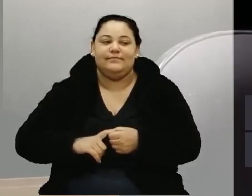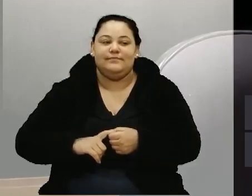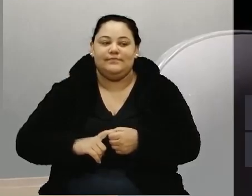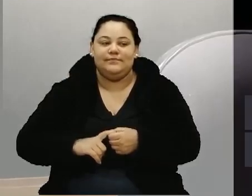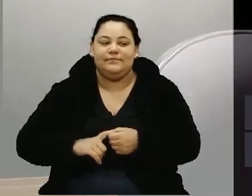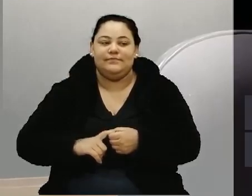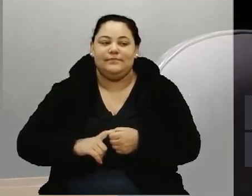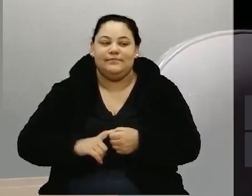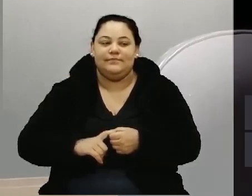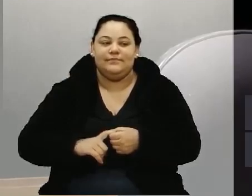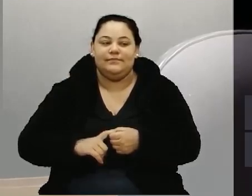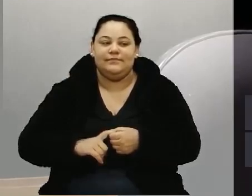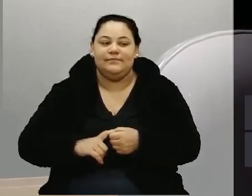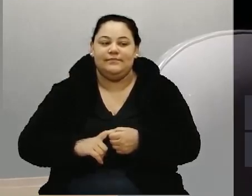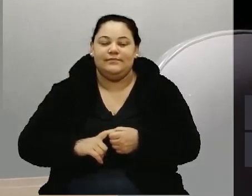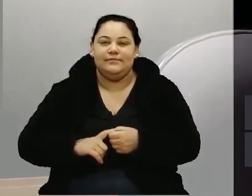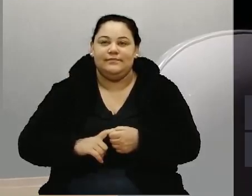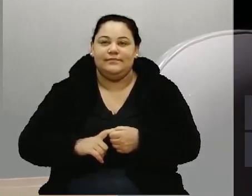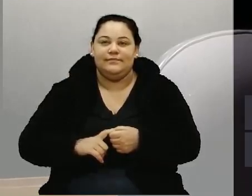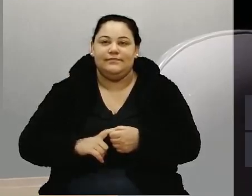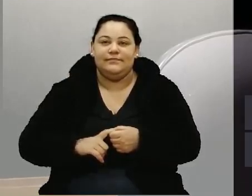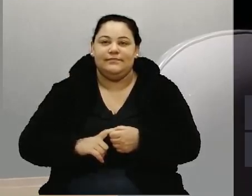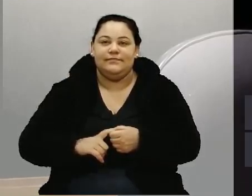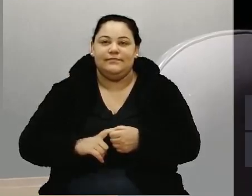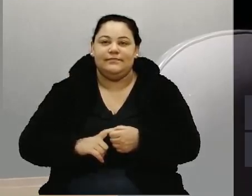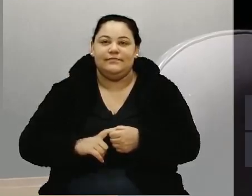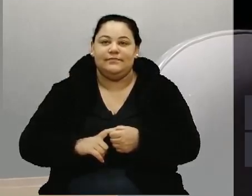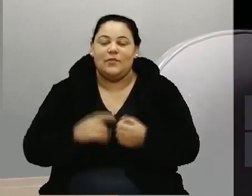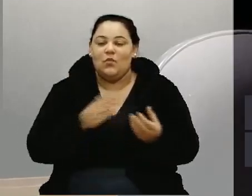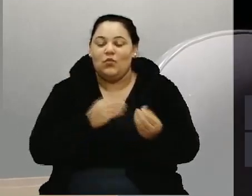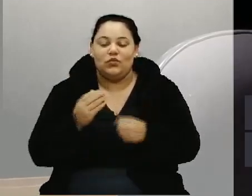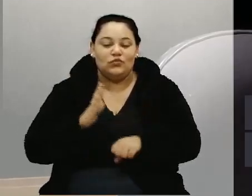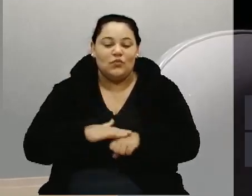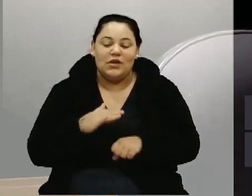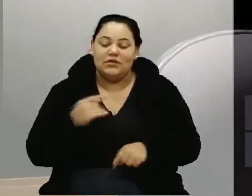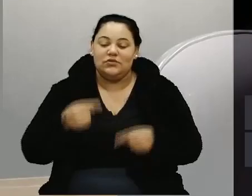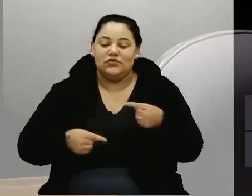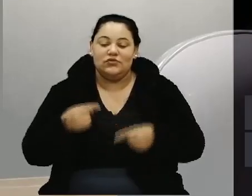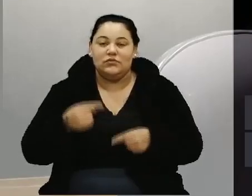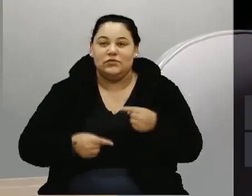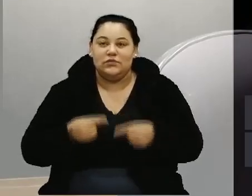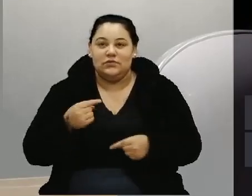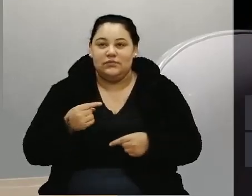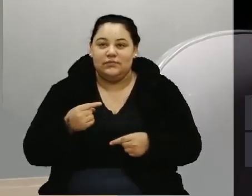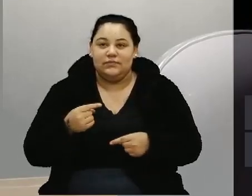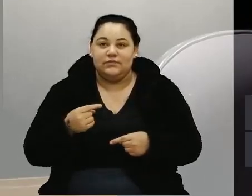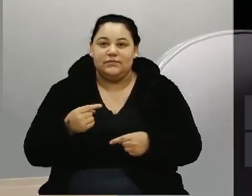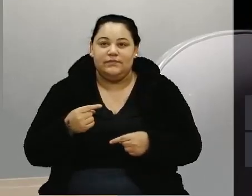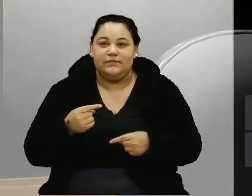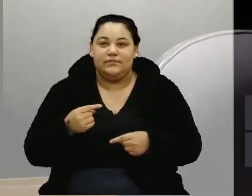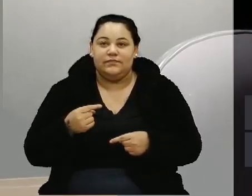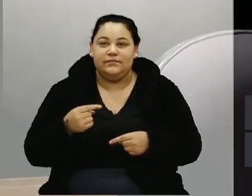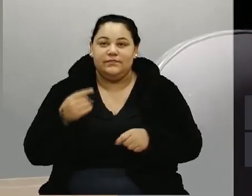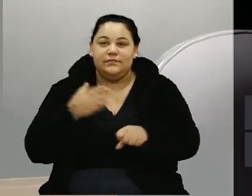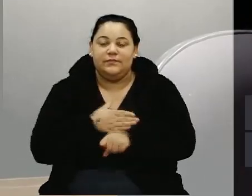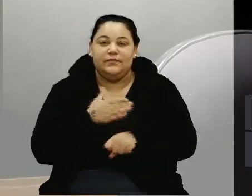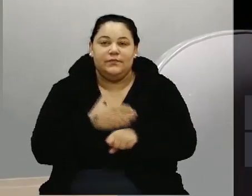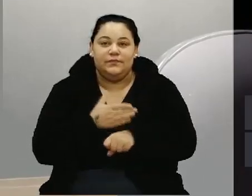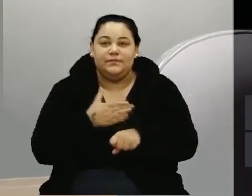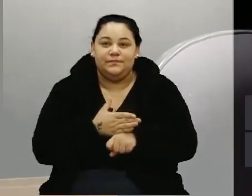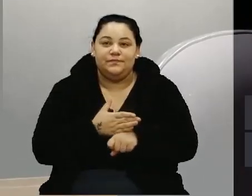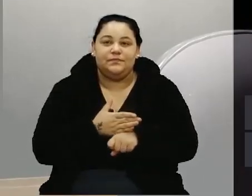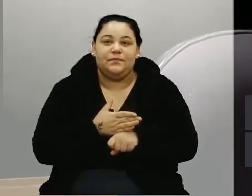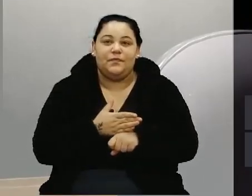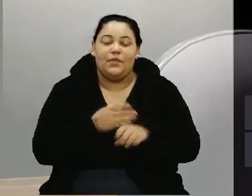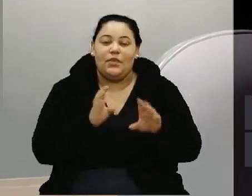mais vigor, com muito mais discussão envolvendo as comunidades, as